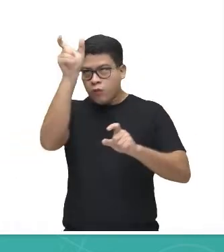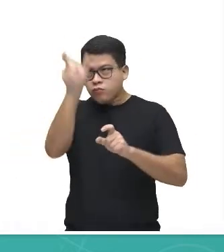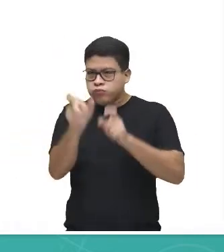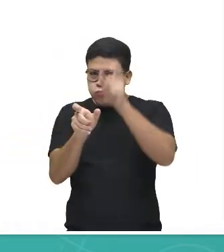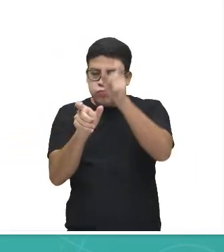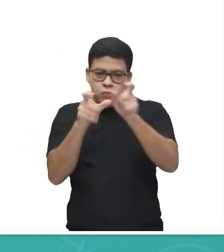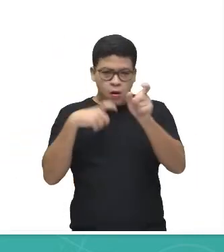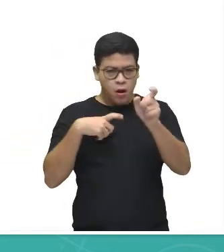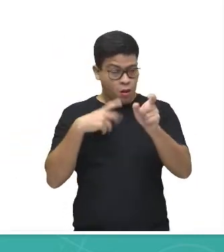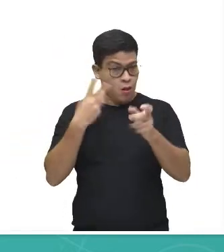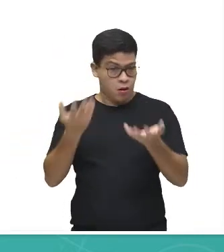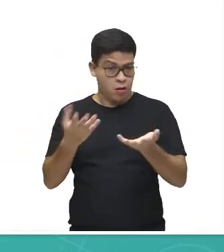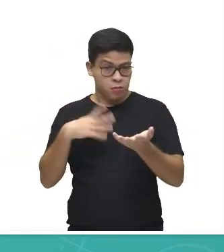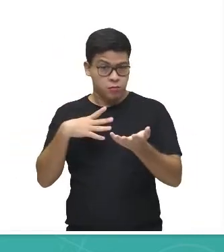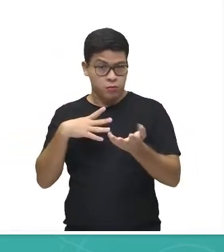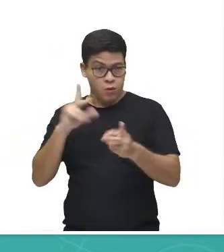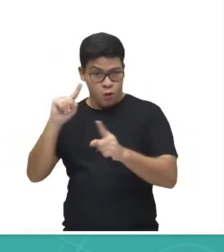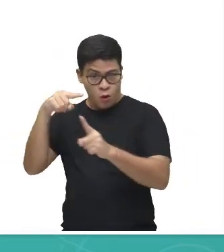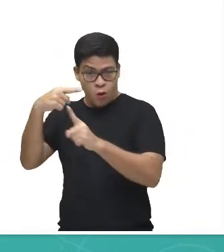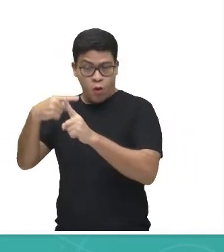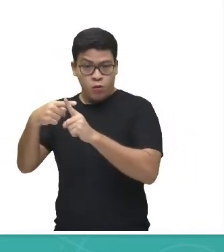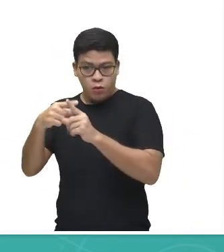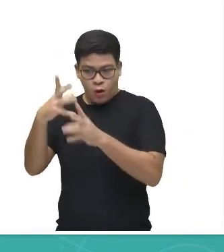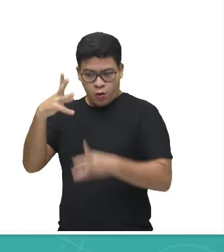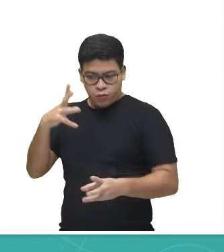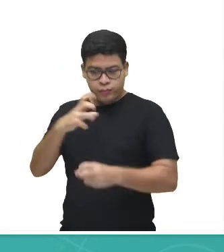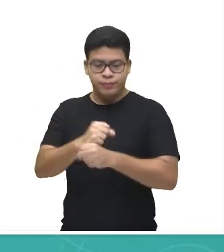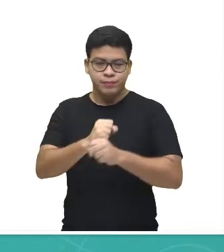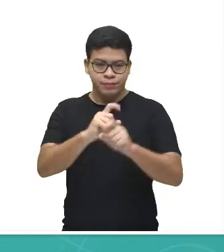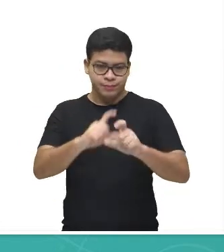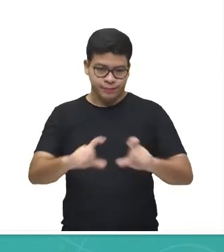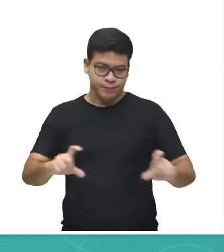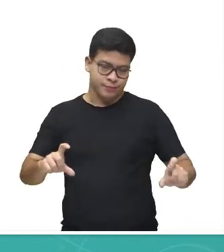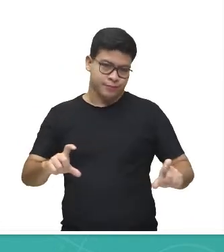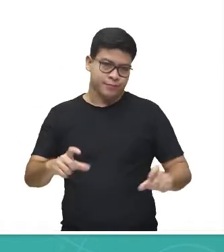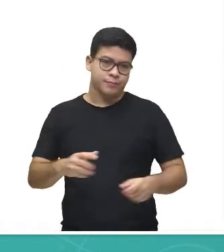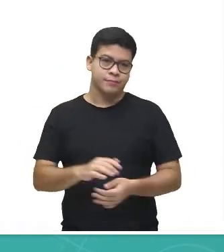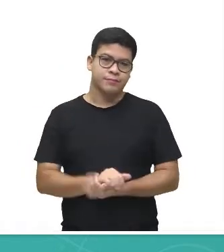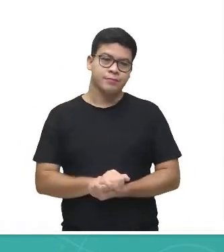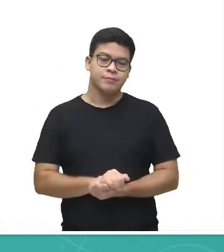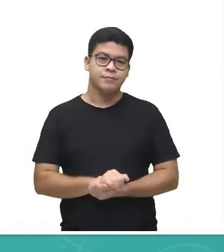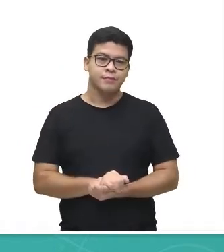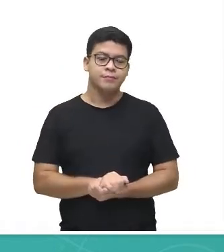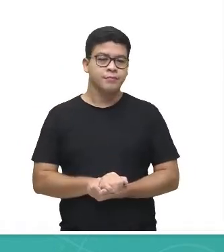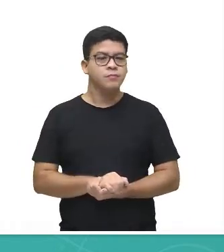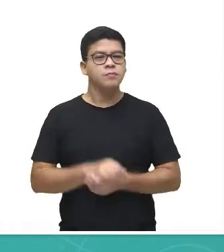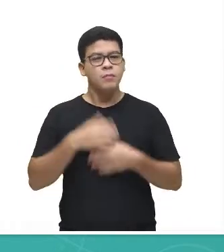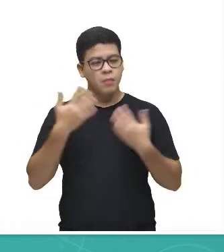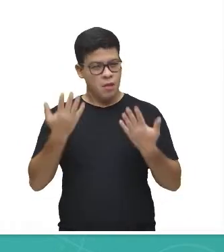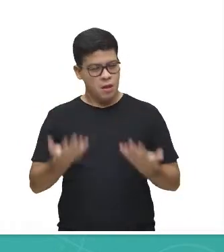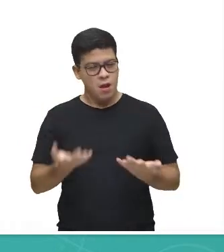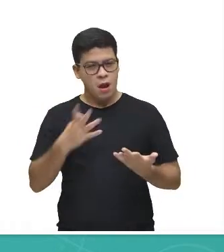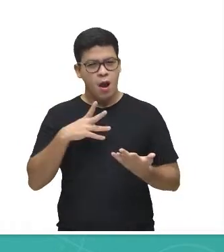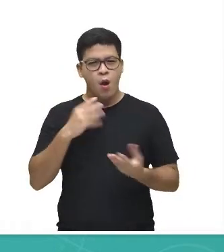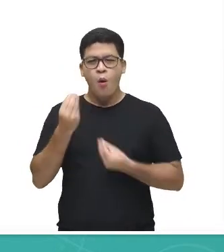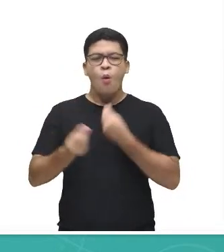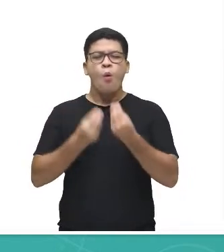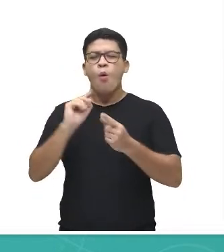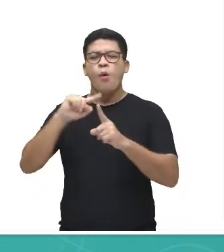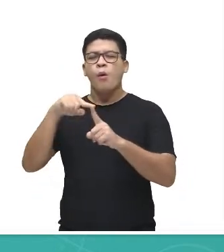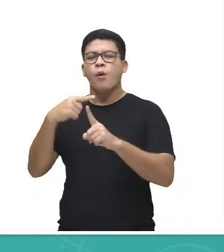para chegar no resultado ali, o resultado final do cálculo, tá? Bom, qual é o que vem ser a